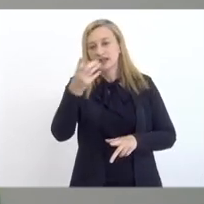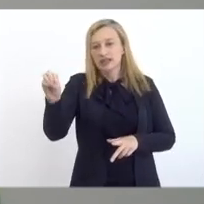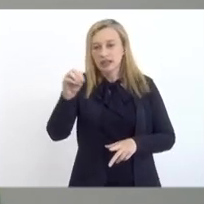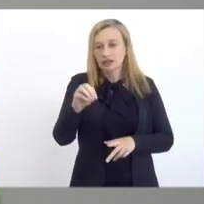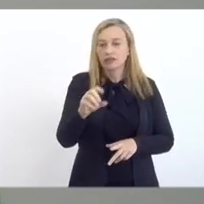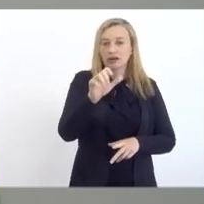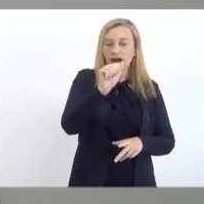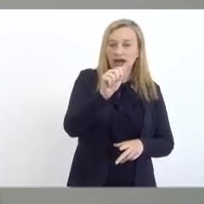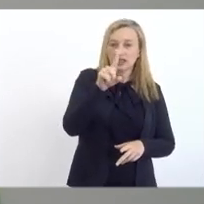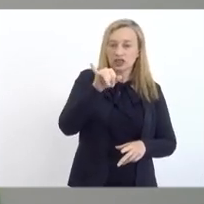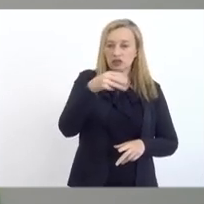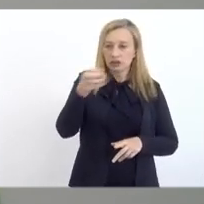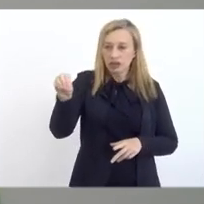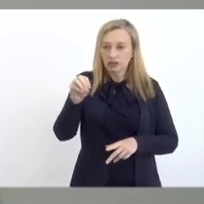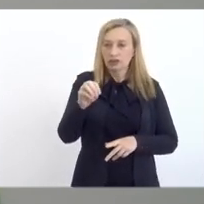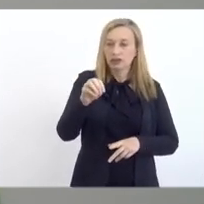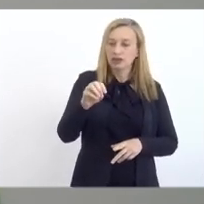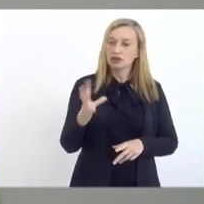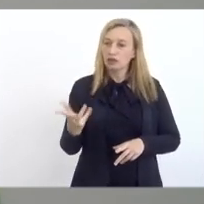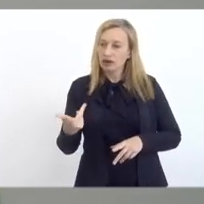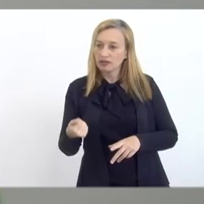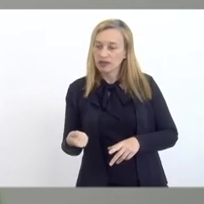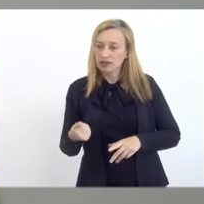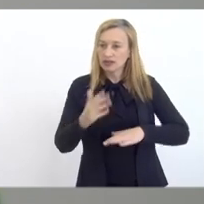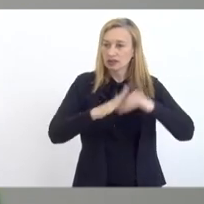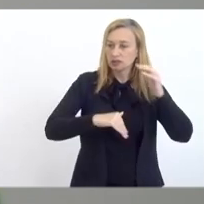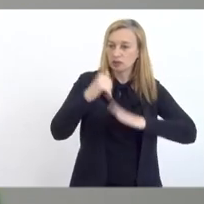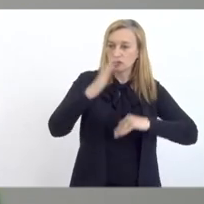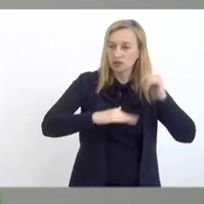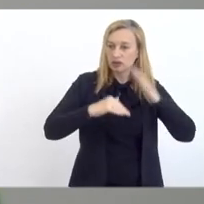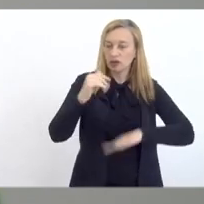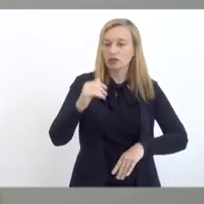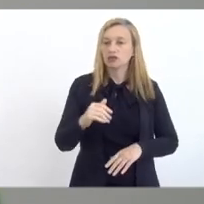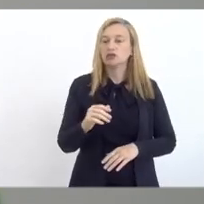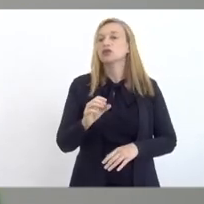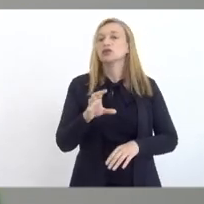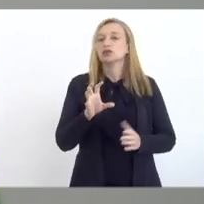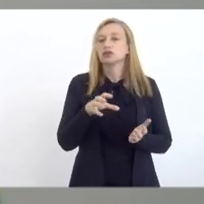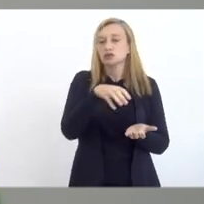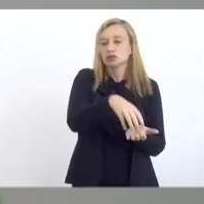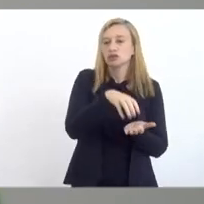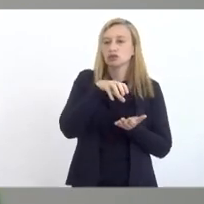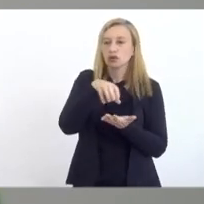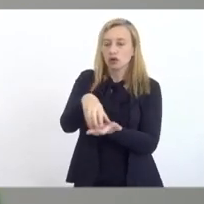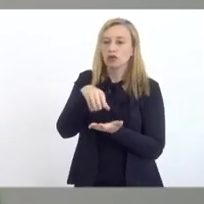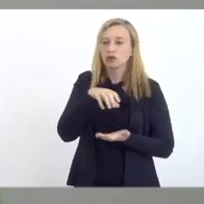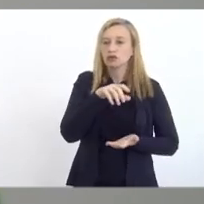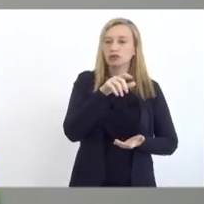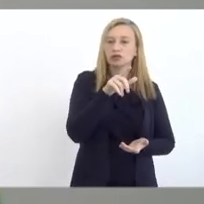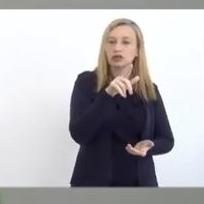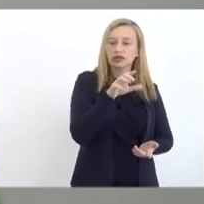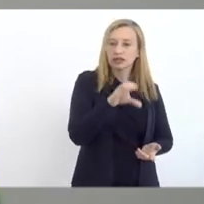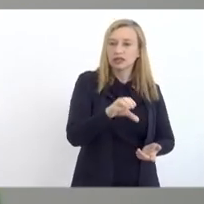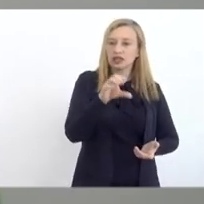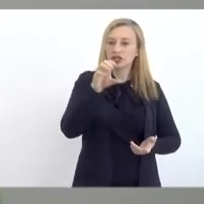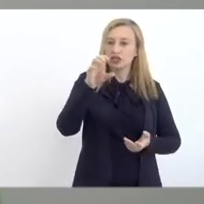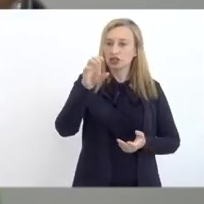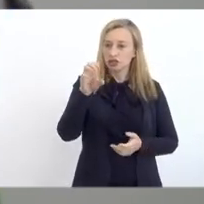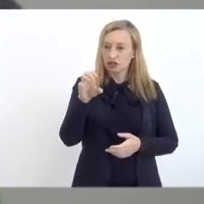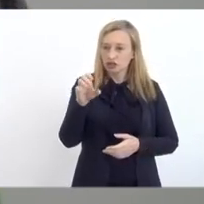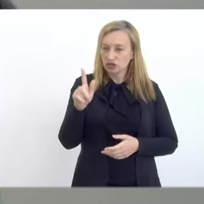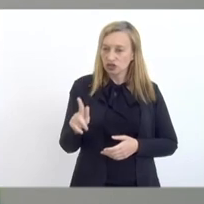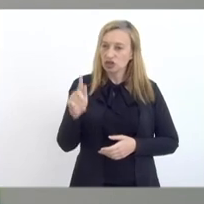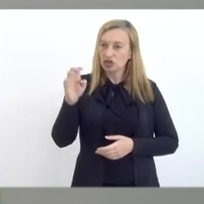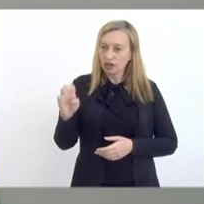qualificação, seja na primeira linha, né, para os órgãos Cefaz, Ceplag, SES e CGE, que era pelo